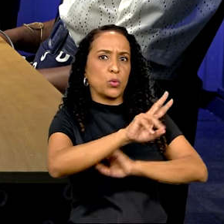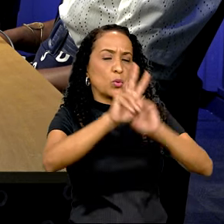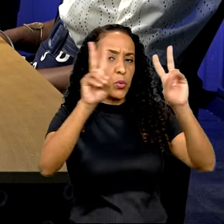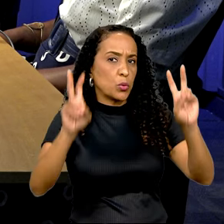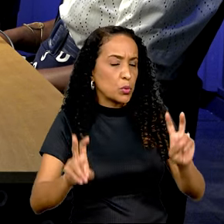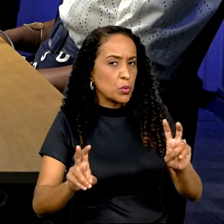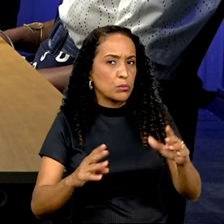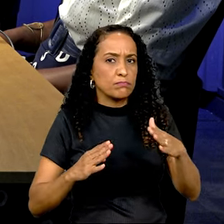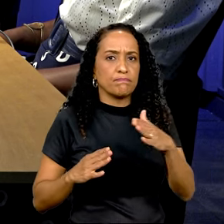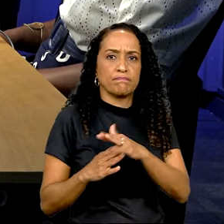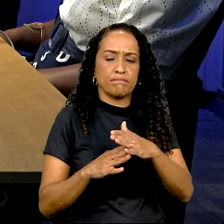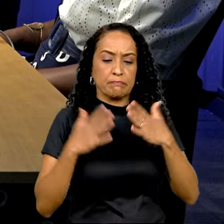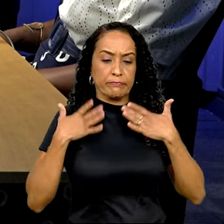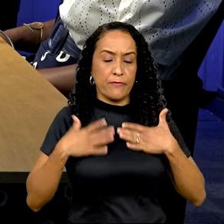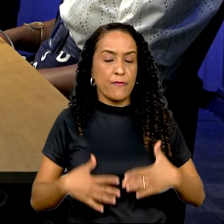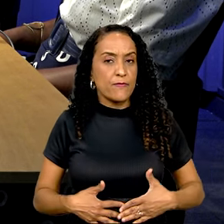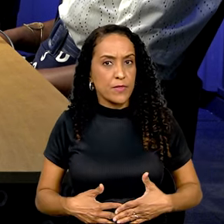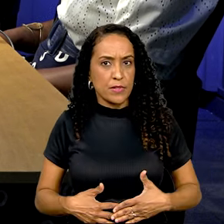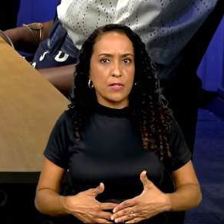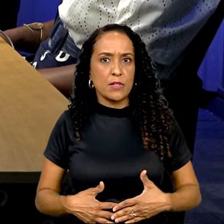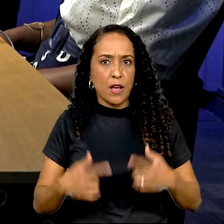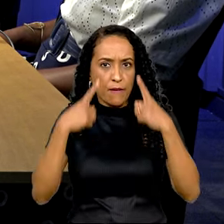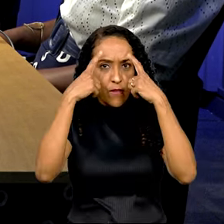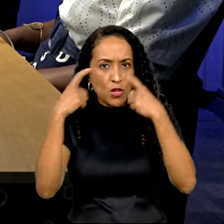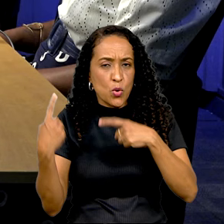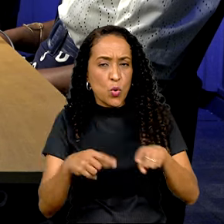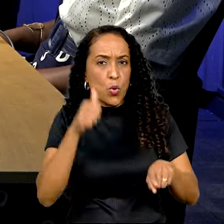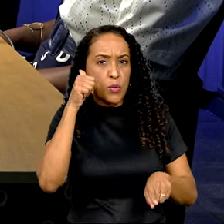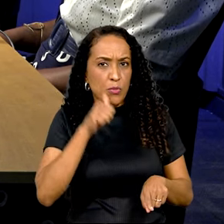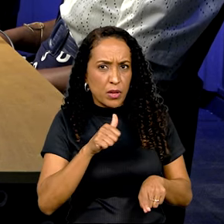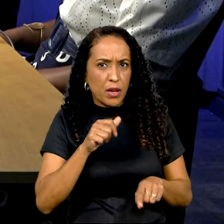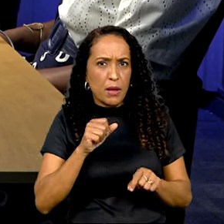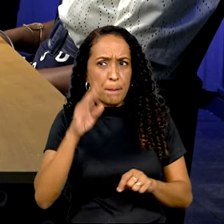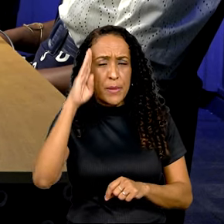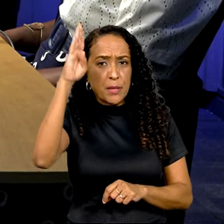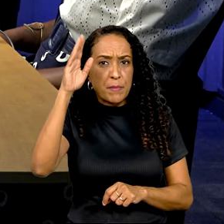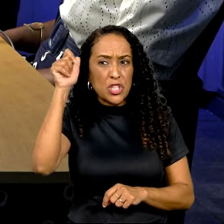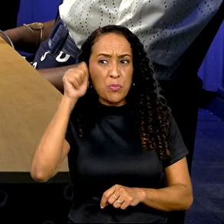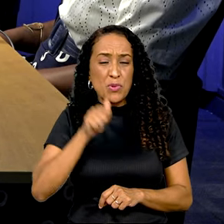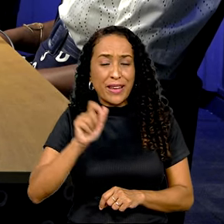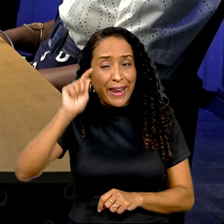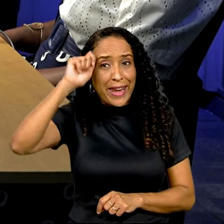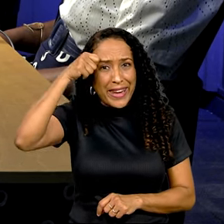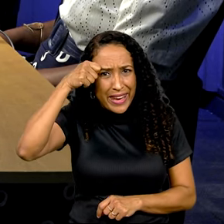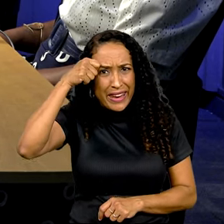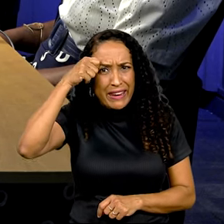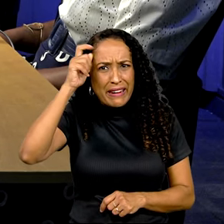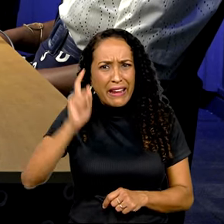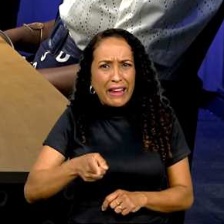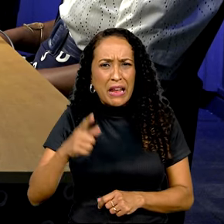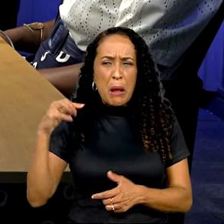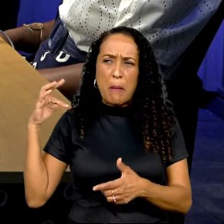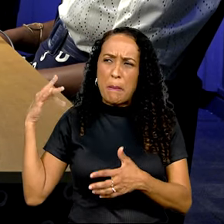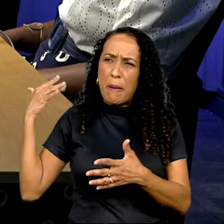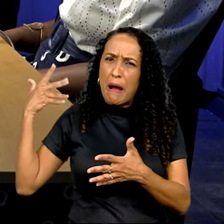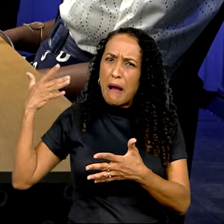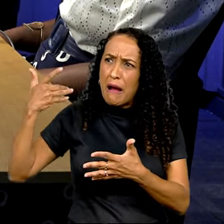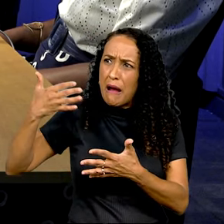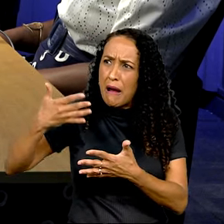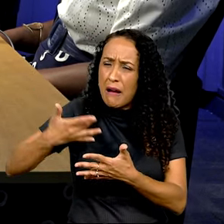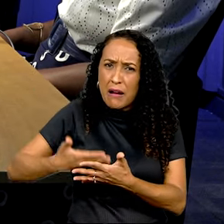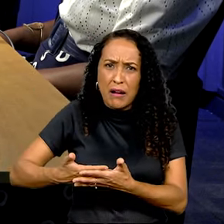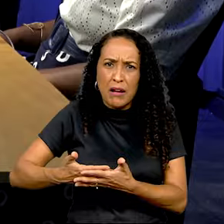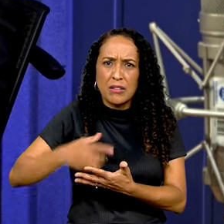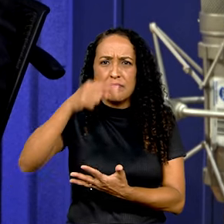questão da barreira da da questão física a violência contra a mulher principalmente contra mulher negra é algo sistêmico que a gente vê